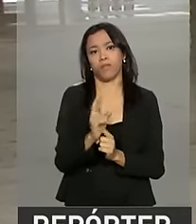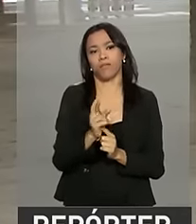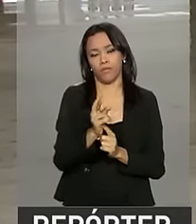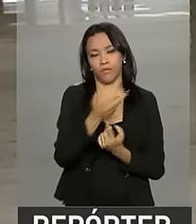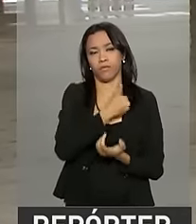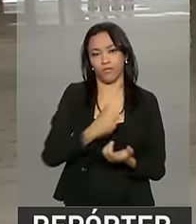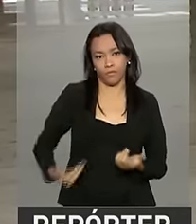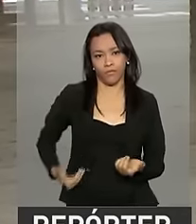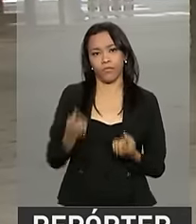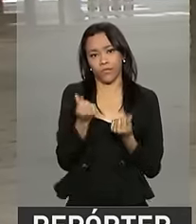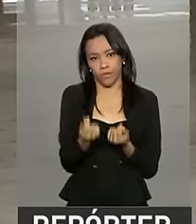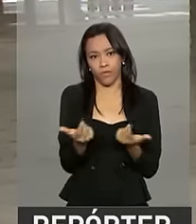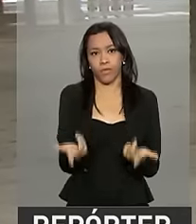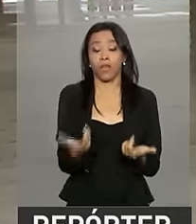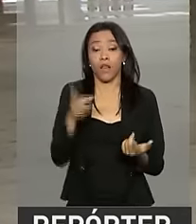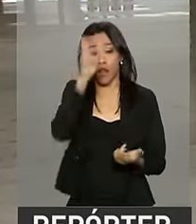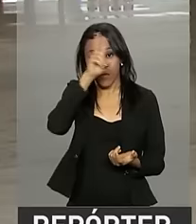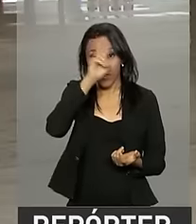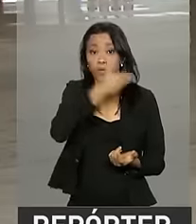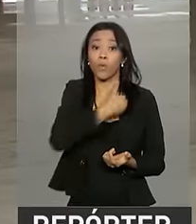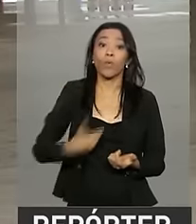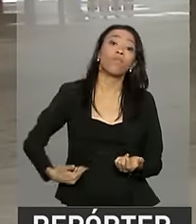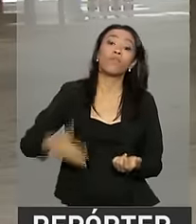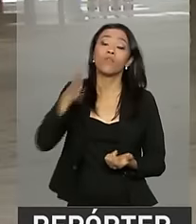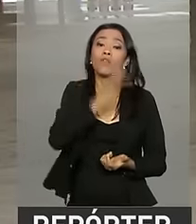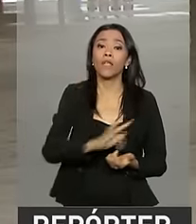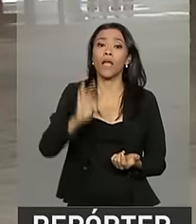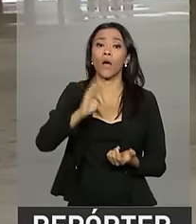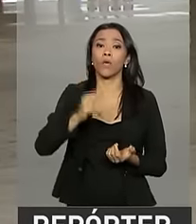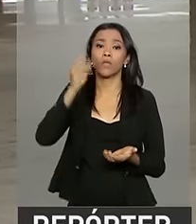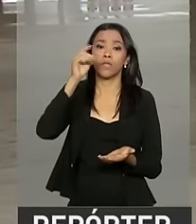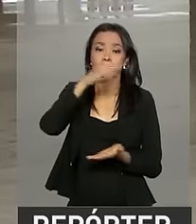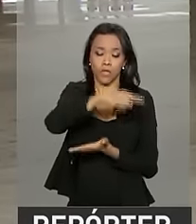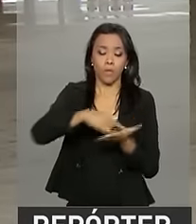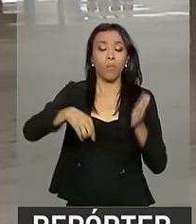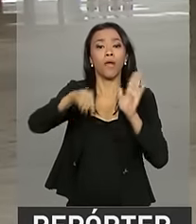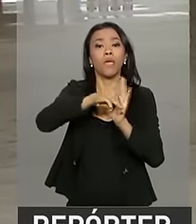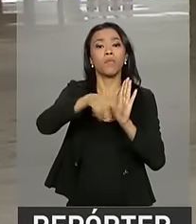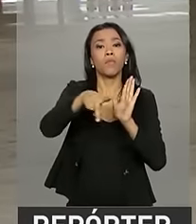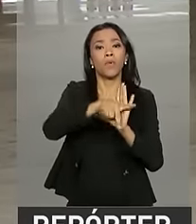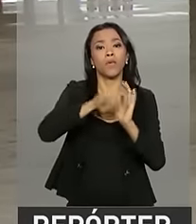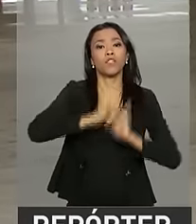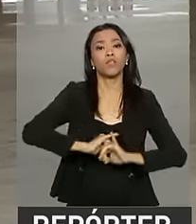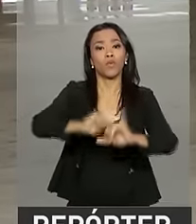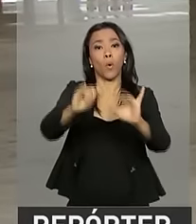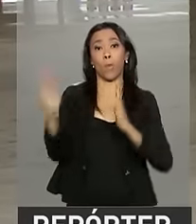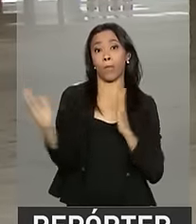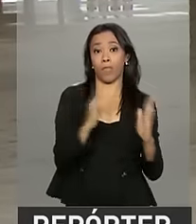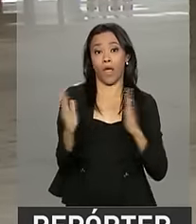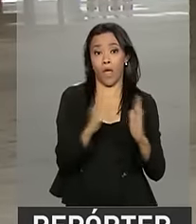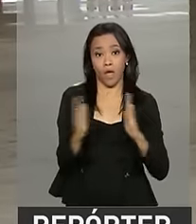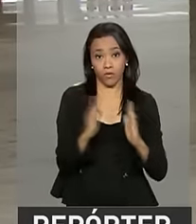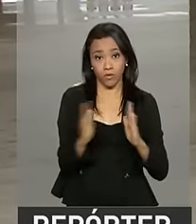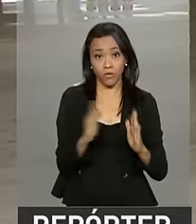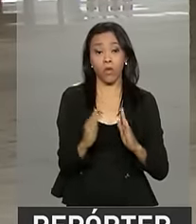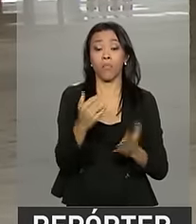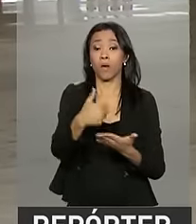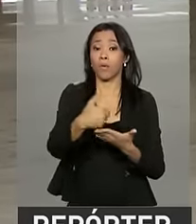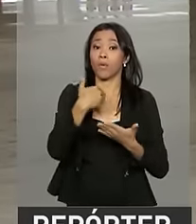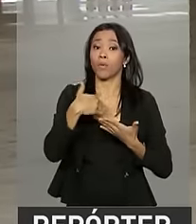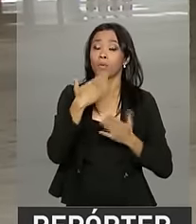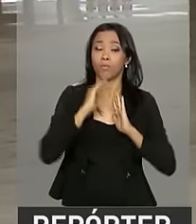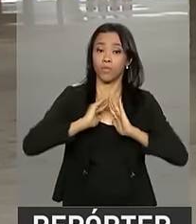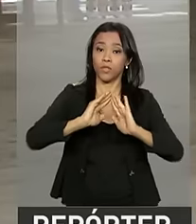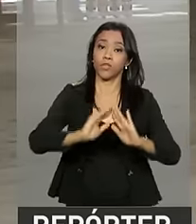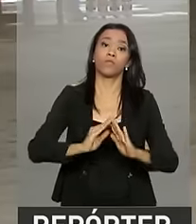públicos Lembrando que o governo federal emitiu em julho uma Medida Provisória que coloca um prazo para a concessão do auxílio de doença de